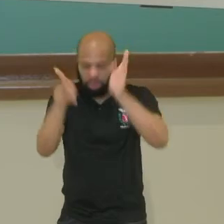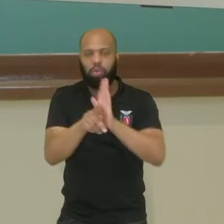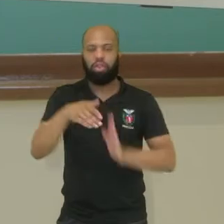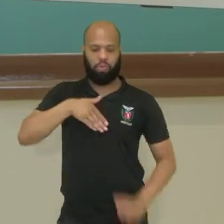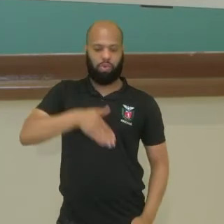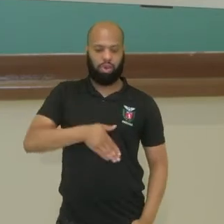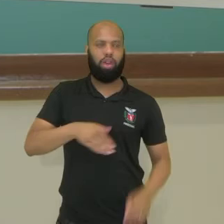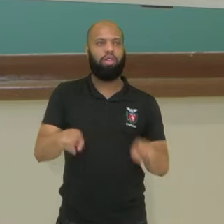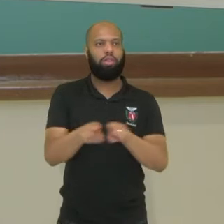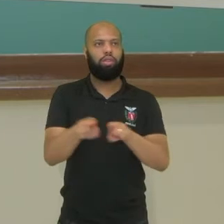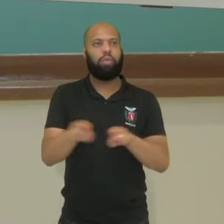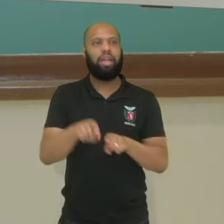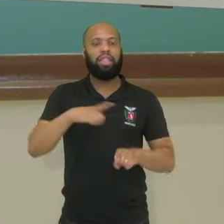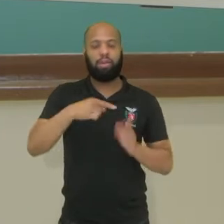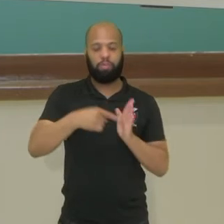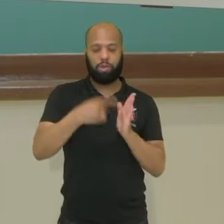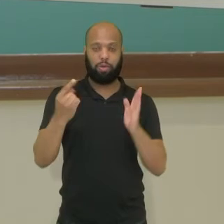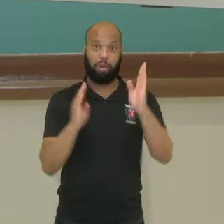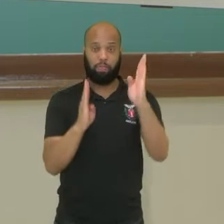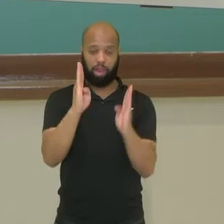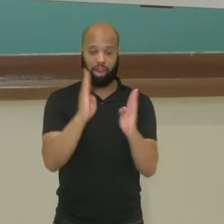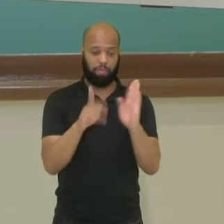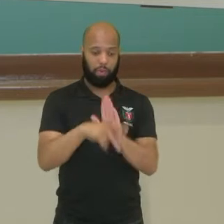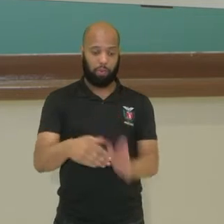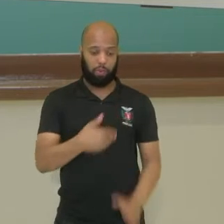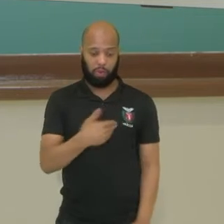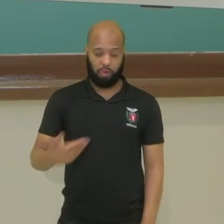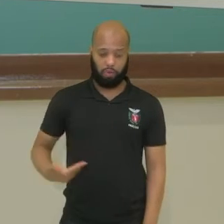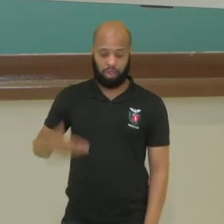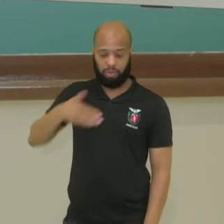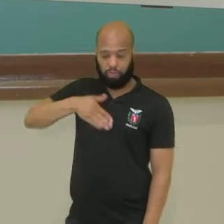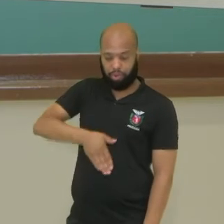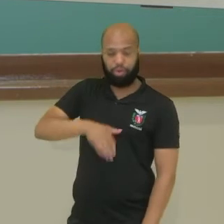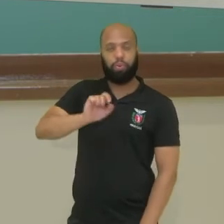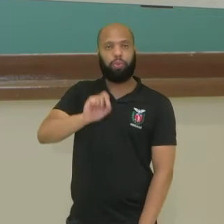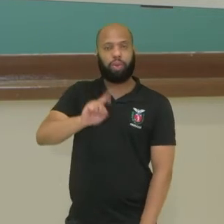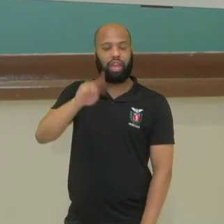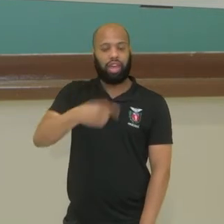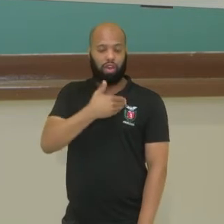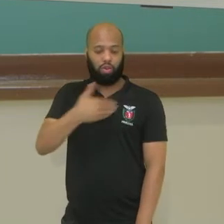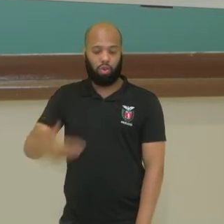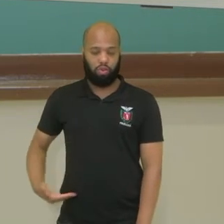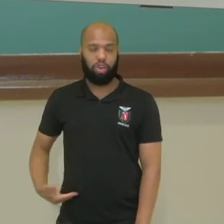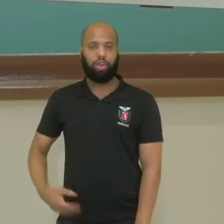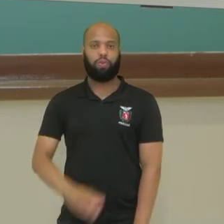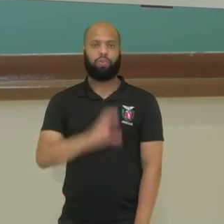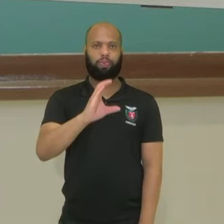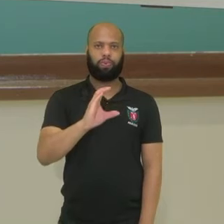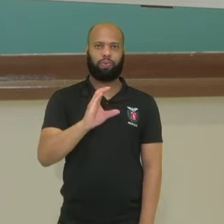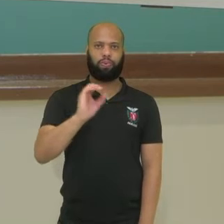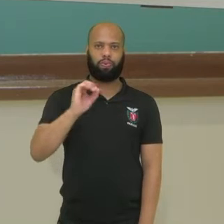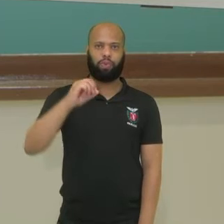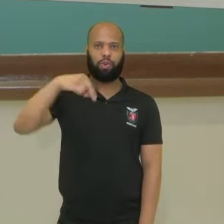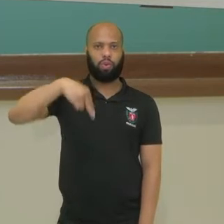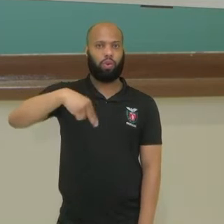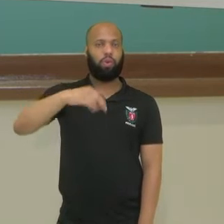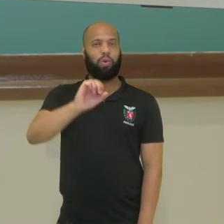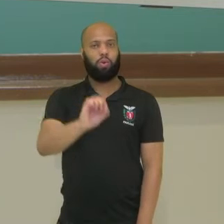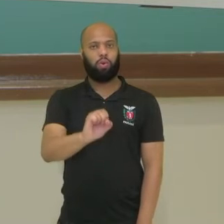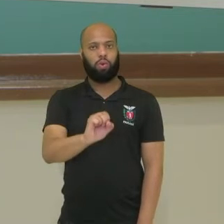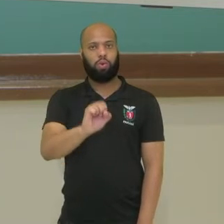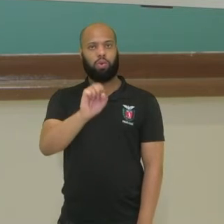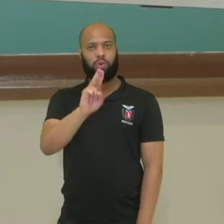o primeiro período do governo de Napoleão Bonaparte é o governo consular. Então, Napoleão vai